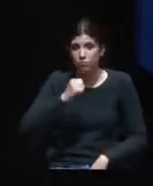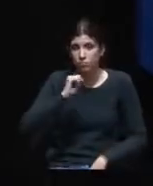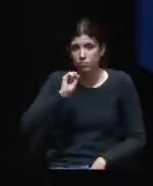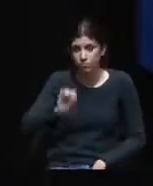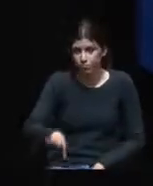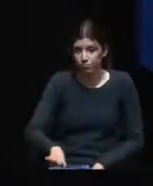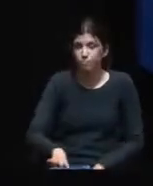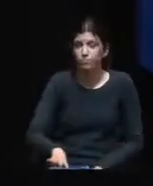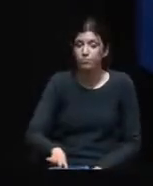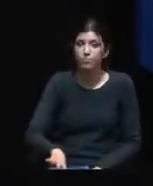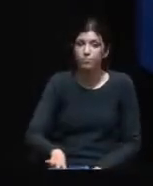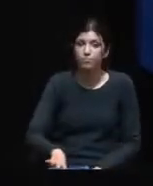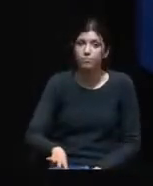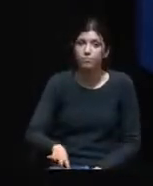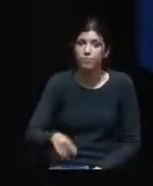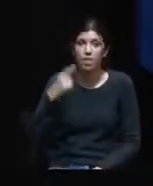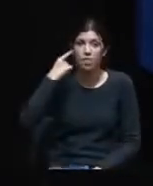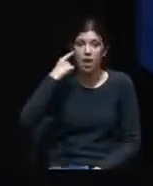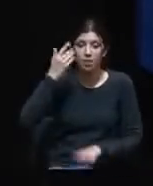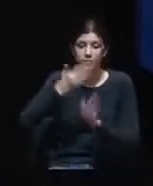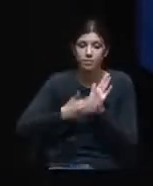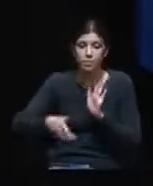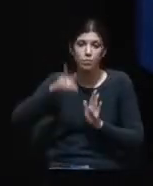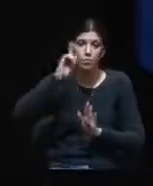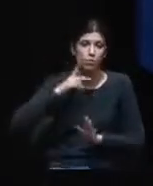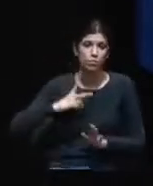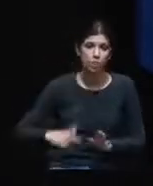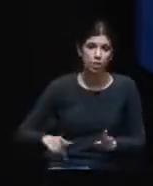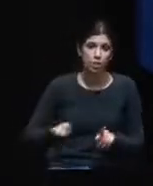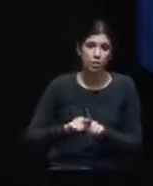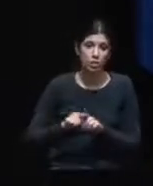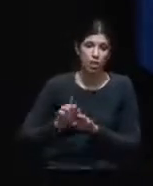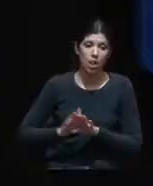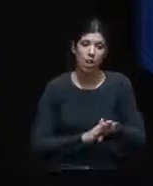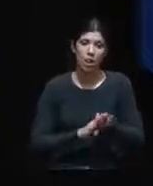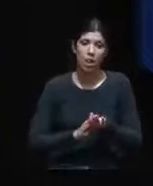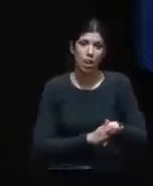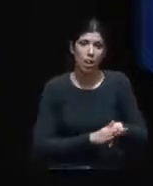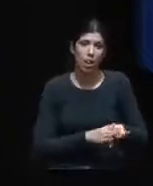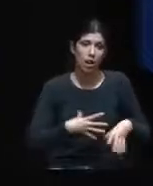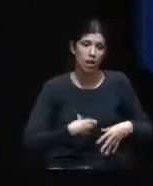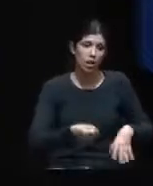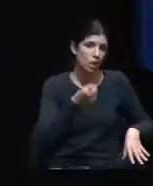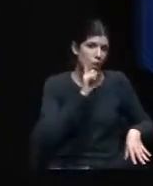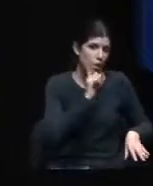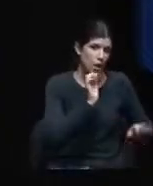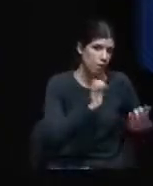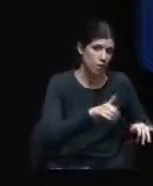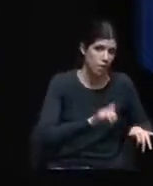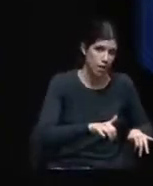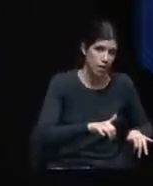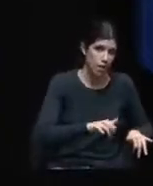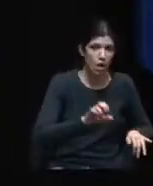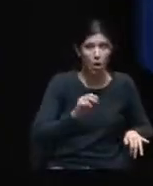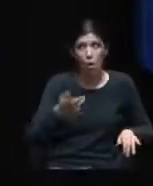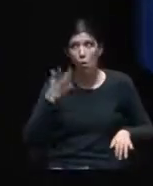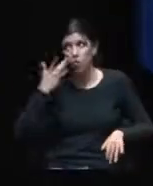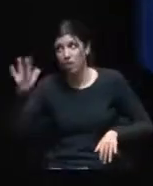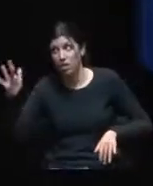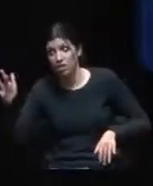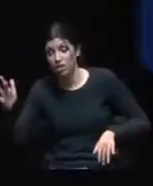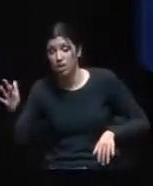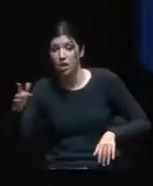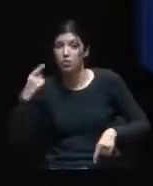gravidez. A partir daí, as mulheres portuguesas deixaram de ser empurradas para o aborto ilegal e clandestino ou para o estrangeiro,